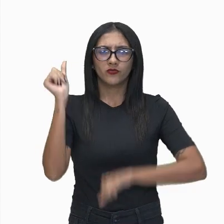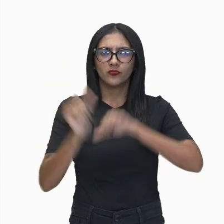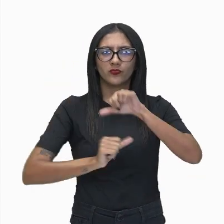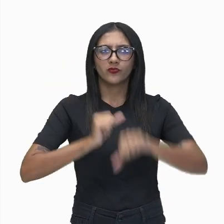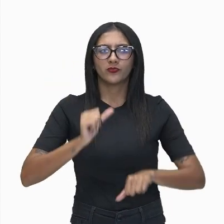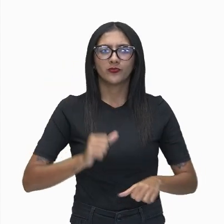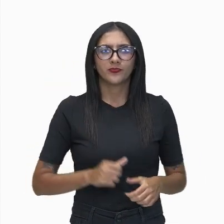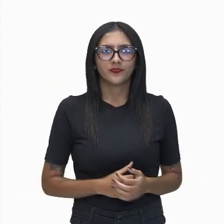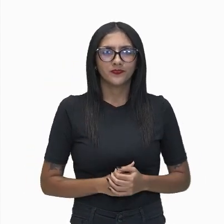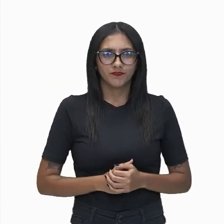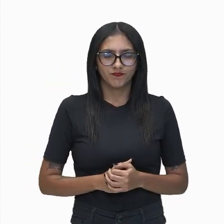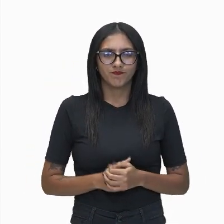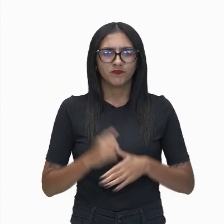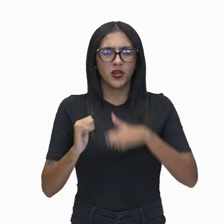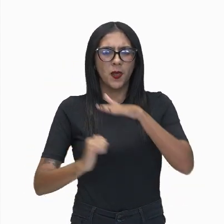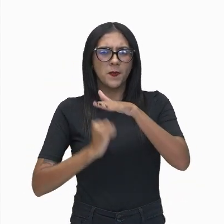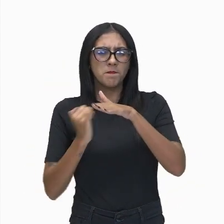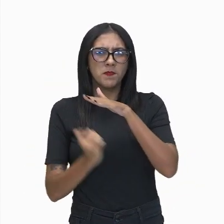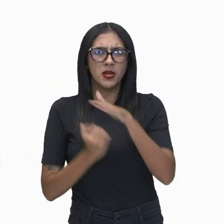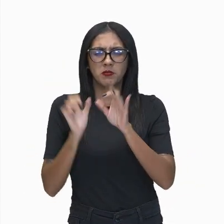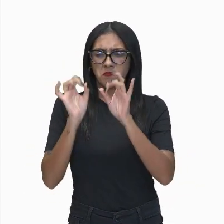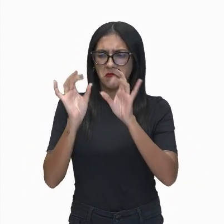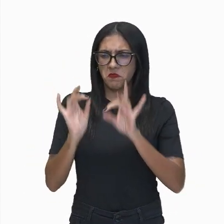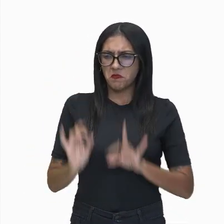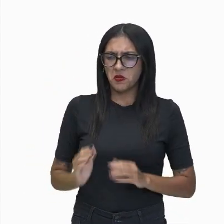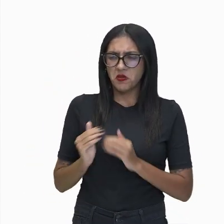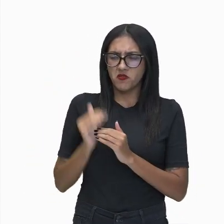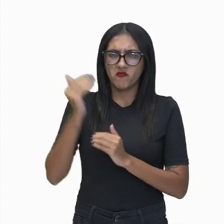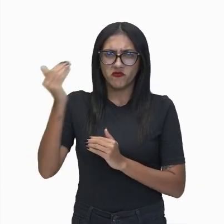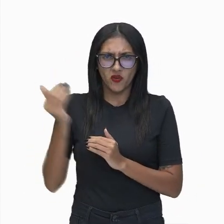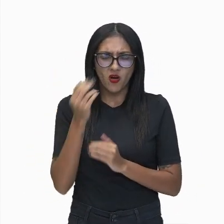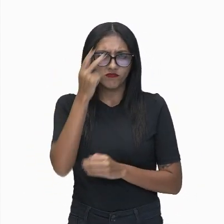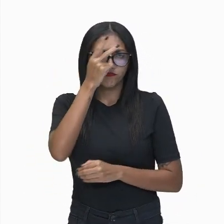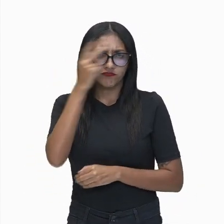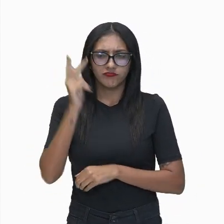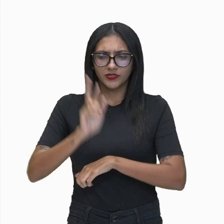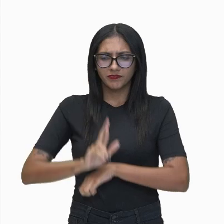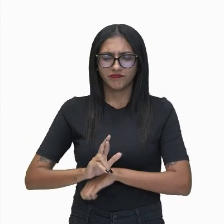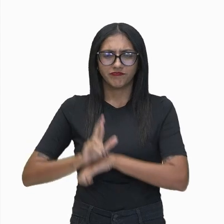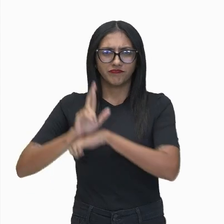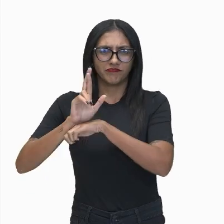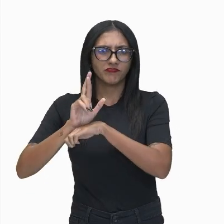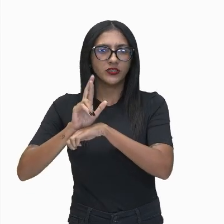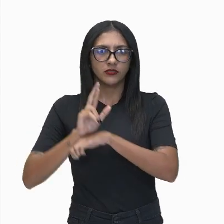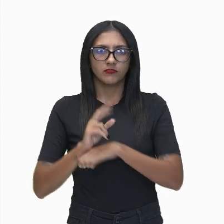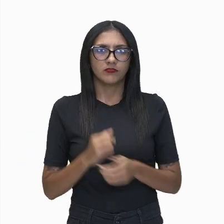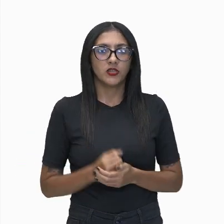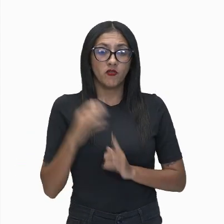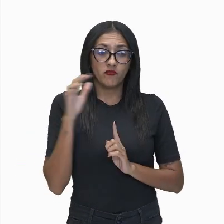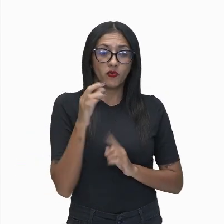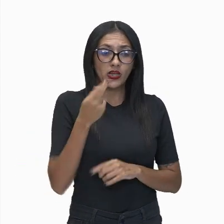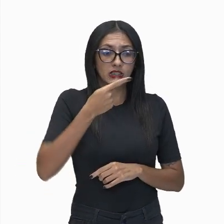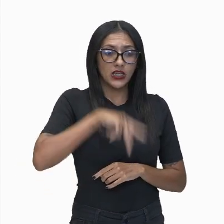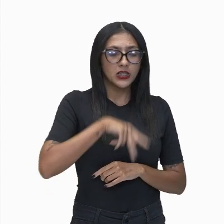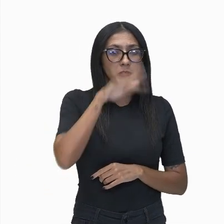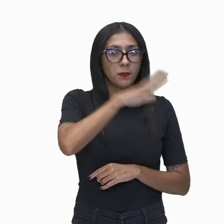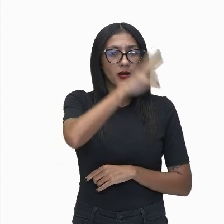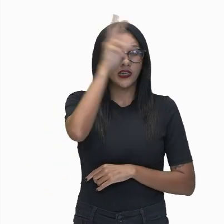Empresas estrangeiras com os barões da borracha criaram em nossa Manaus monumento do nosso